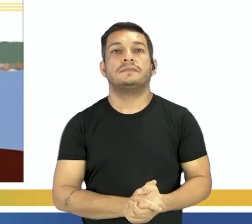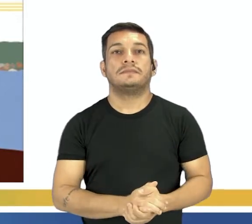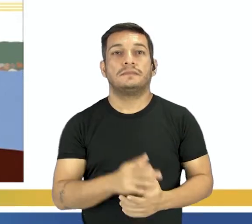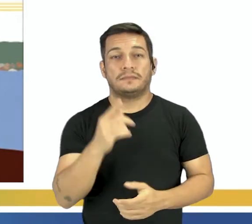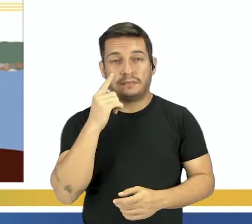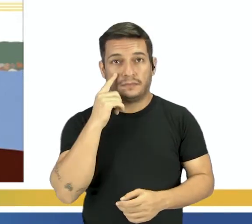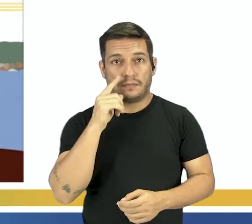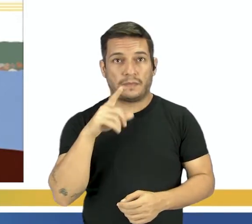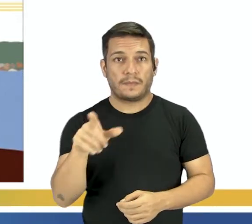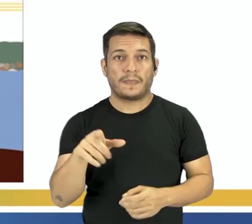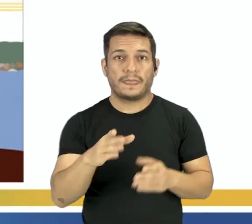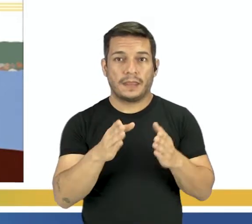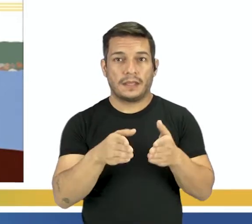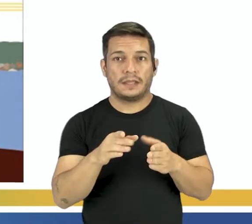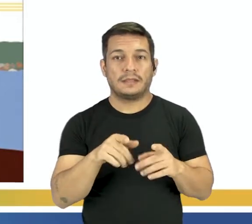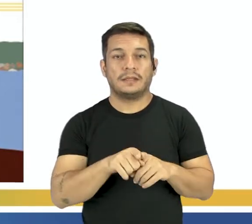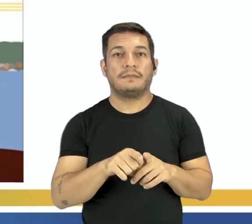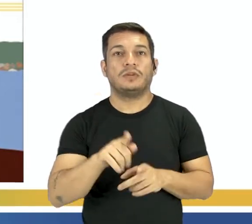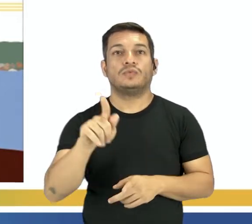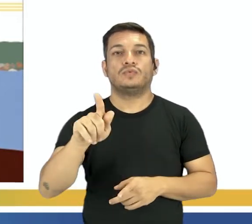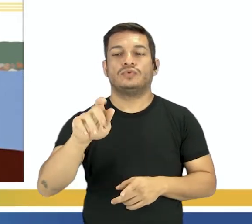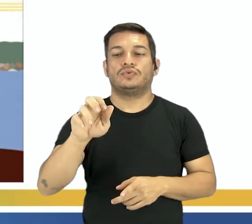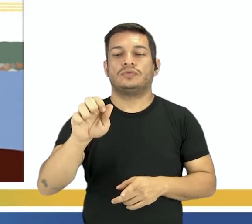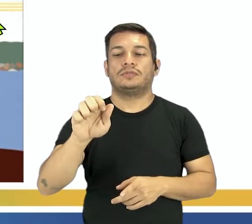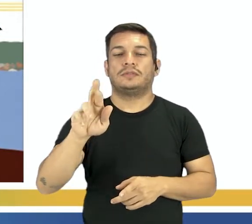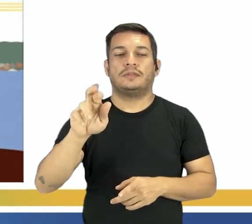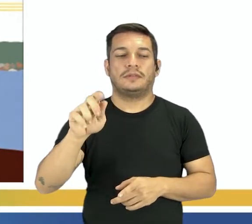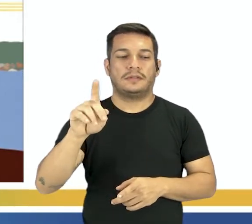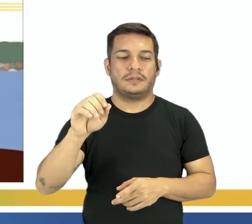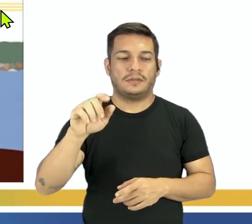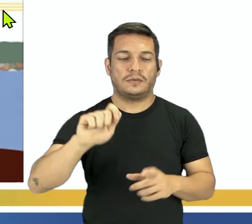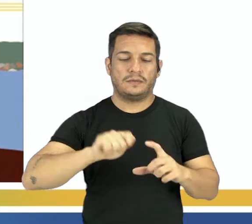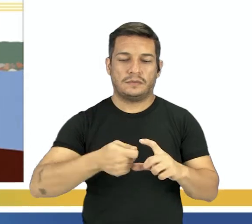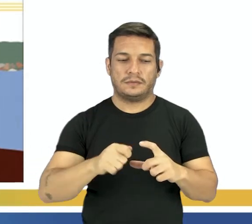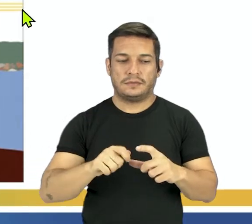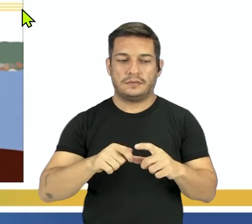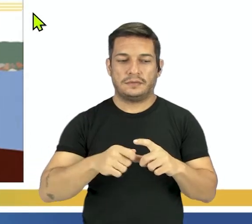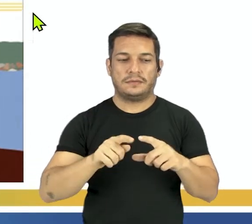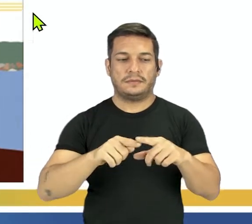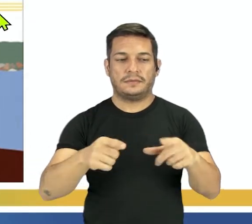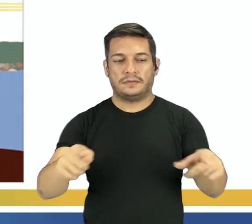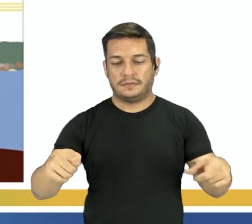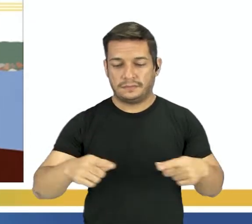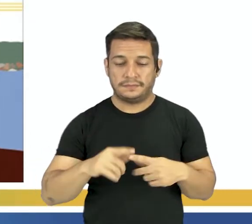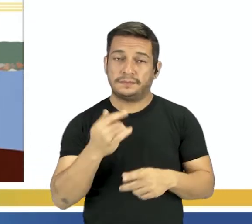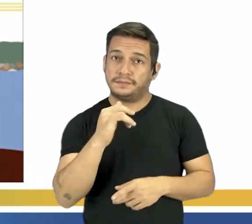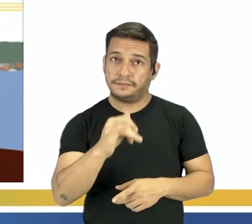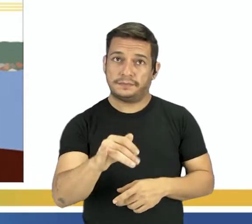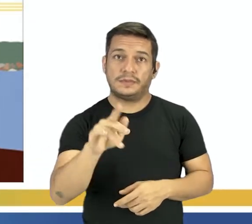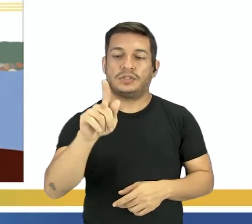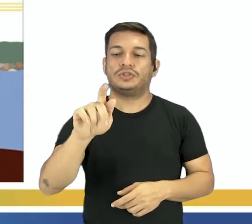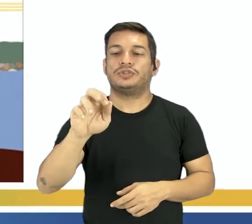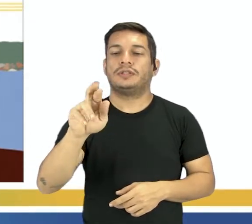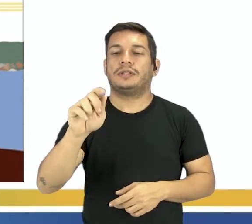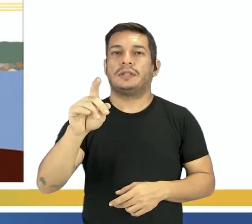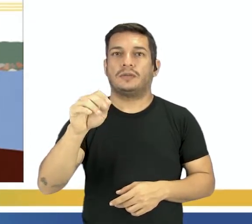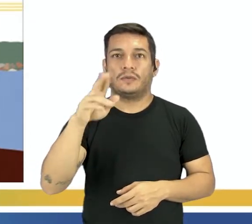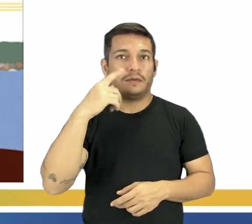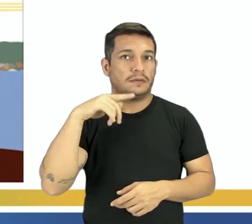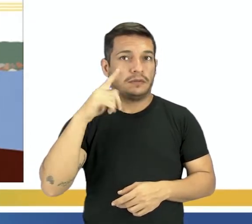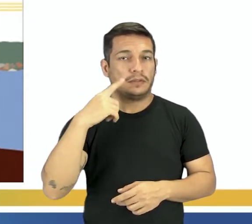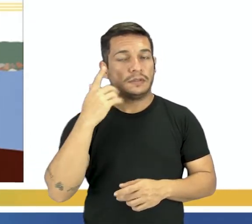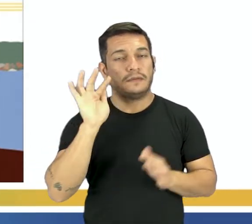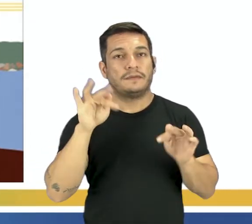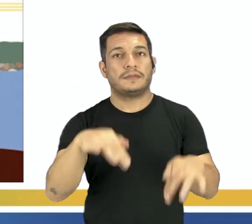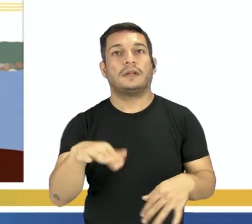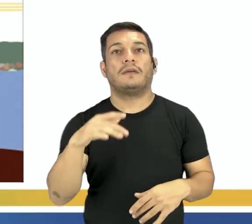no meio aqui da turbina tem o gerador, e a partir dali as linhas de distribuição. As linhas de distribuição a gente vai entender mais no